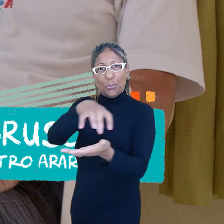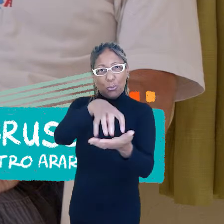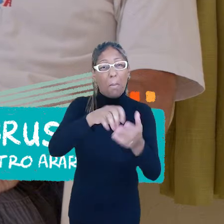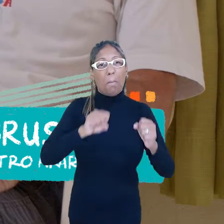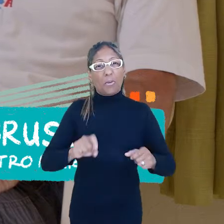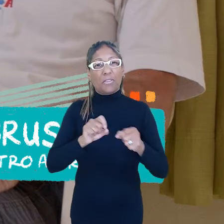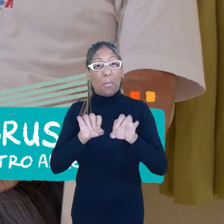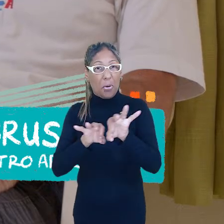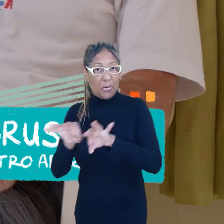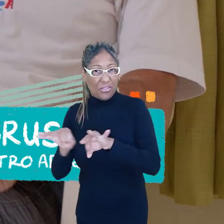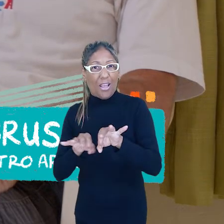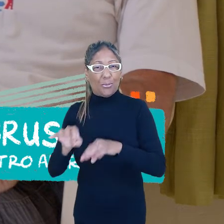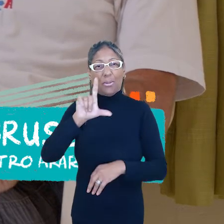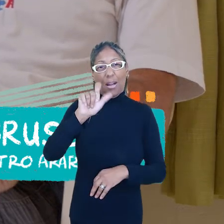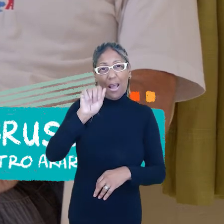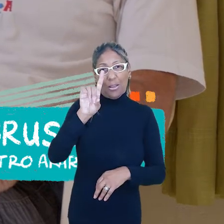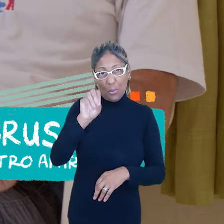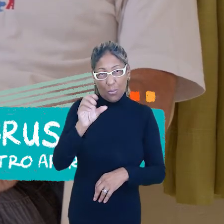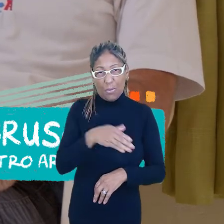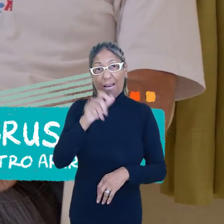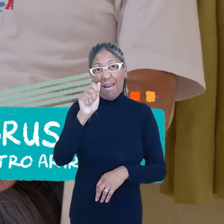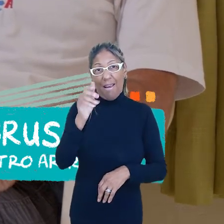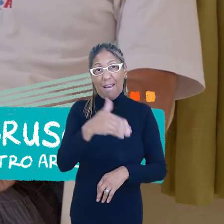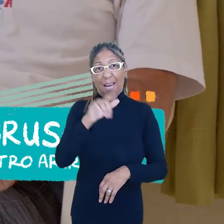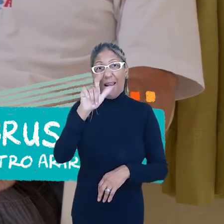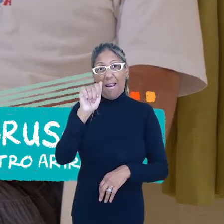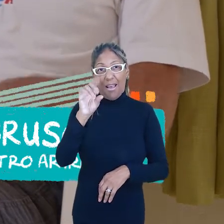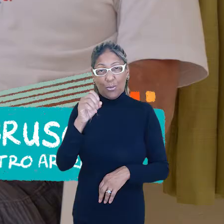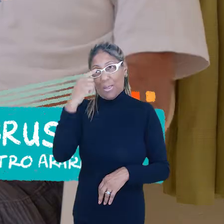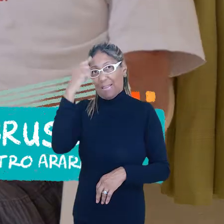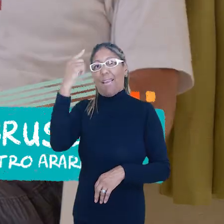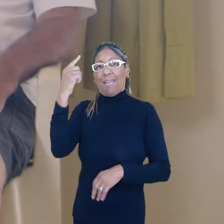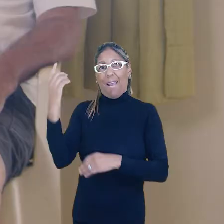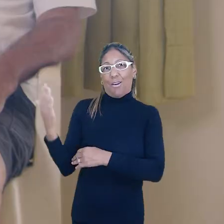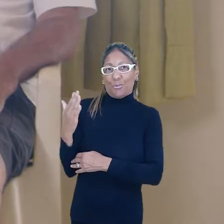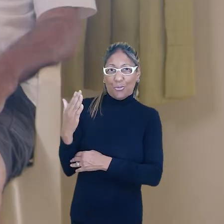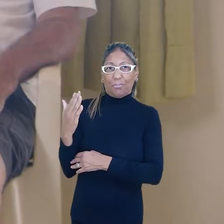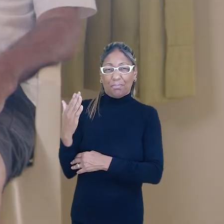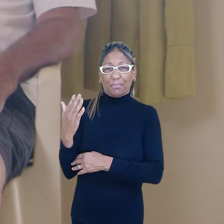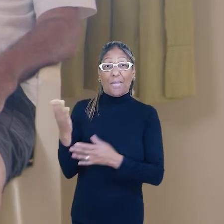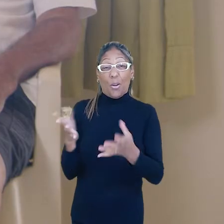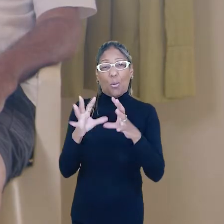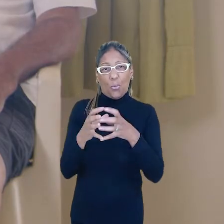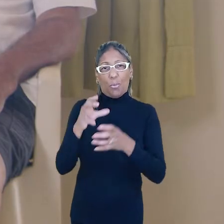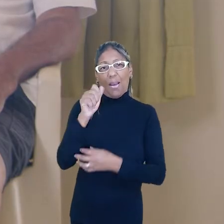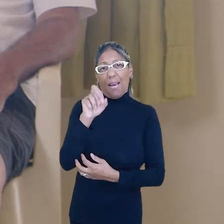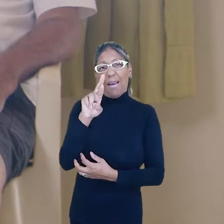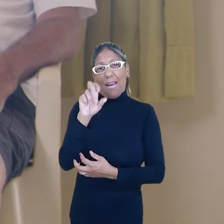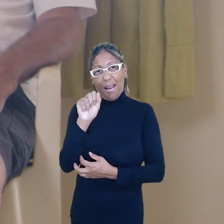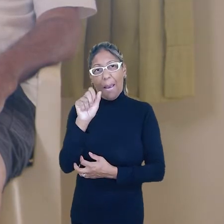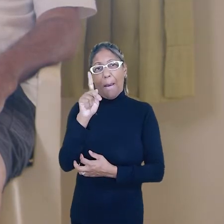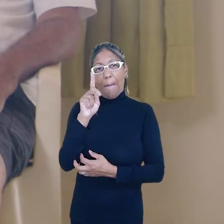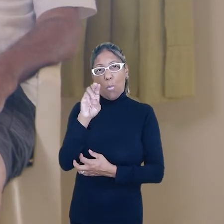fazer projetos, foi através do Lado a Lado, inclusive, que a gente tomou a decisão de fazer o MEI. Eu acho que o Ararapuca